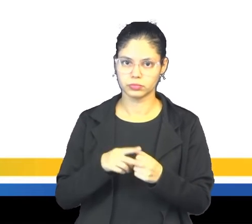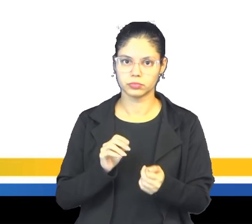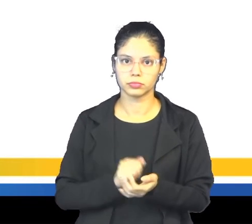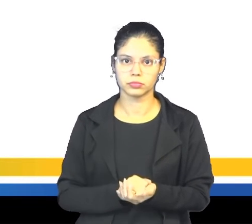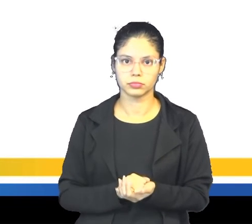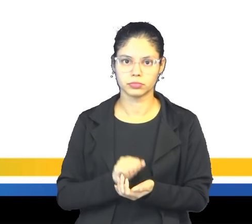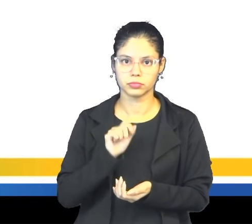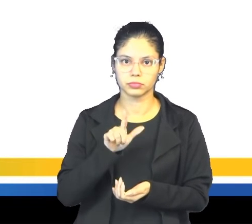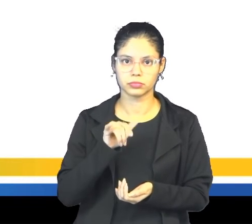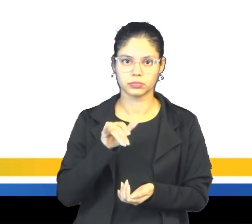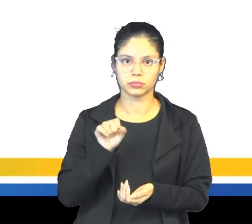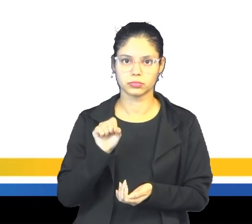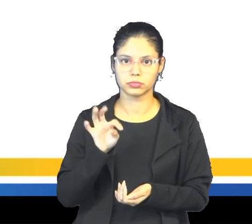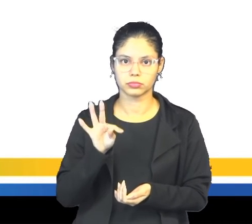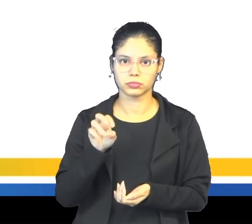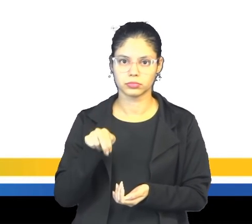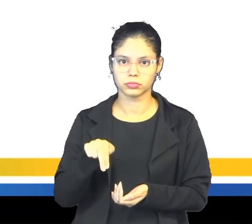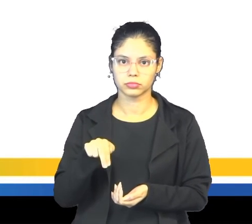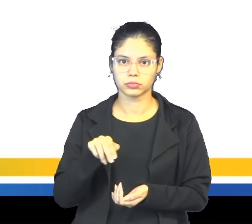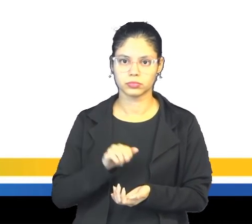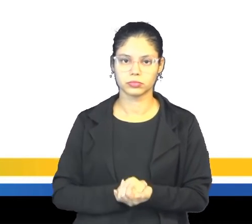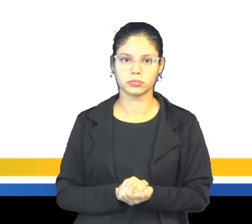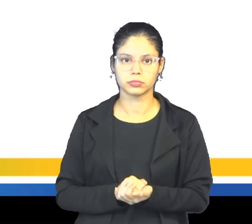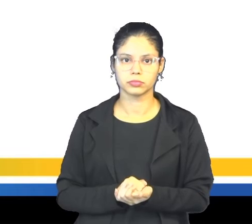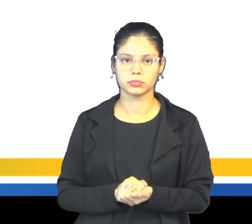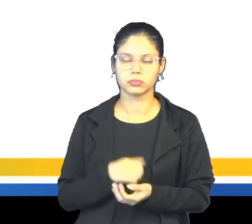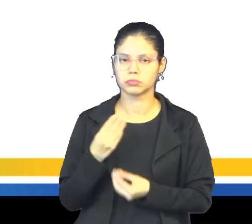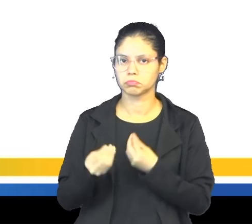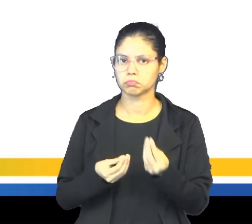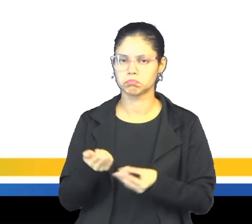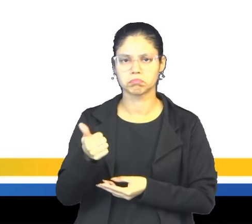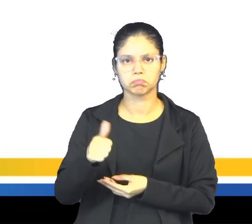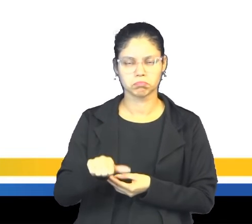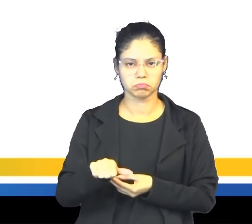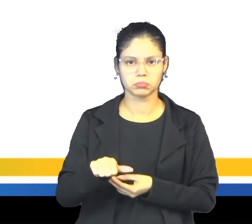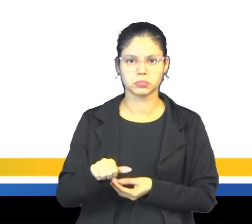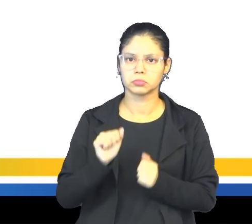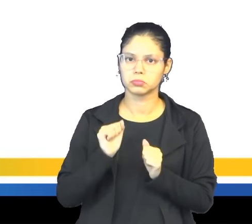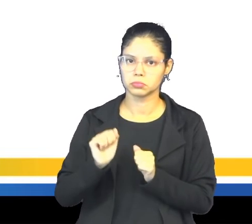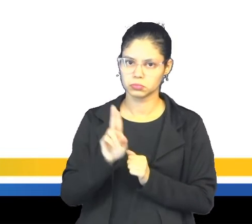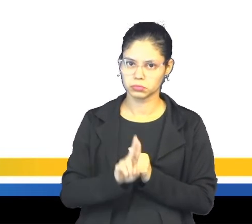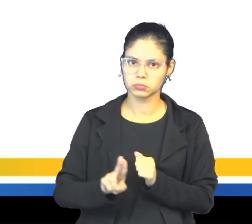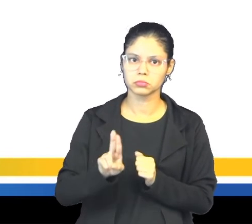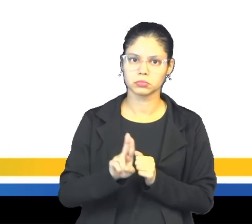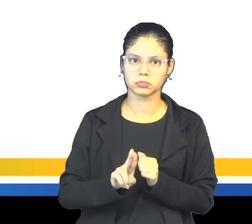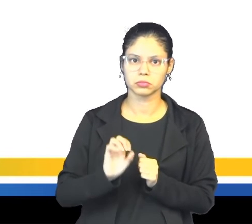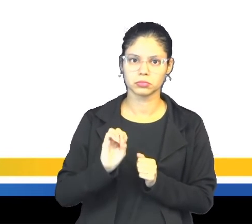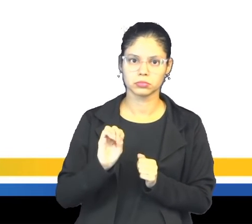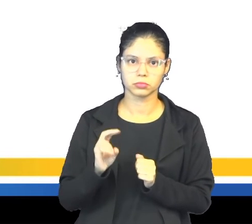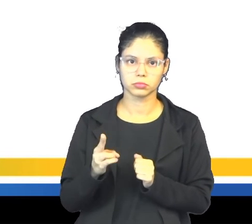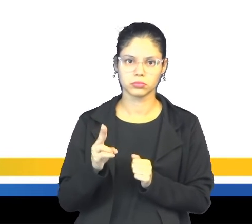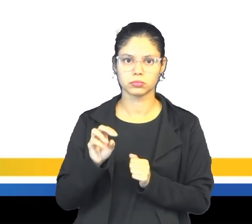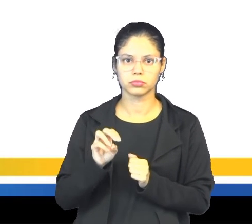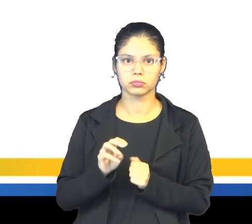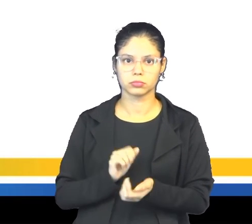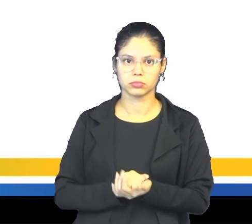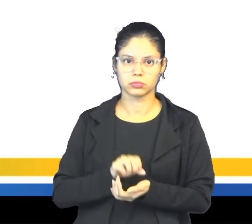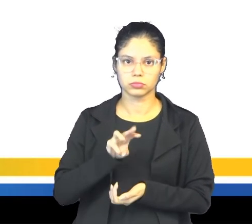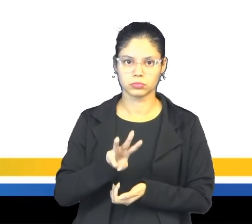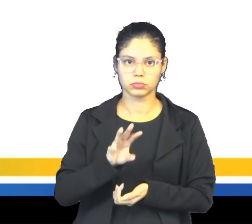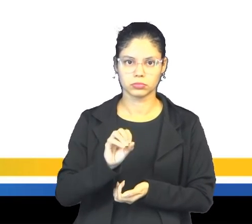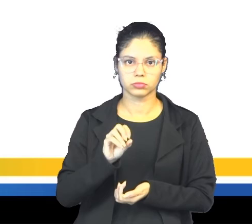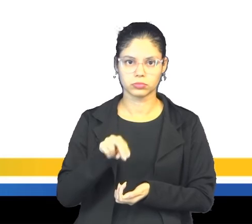né, ouvir. Aí, no caso, como é na negativa, você pode usar o will not ou então o won't, como está na